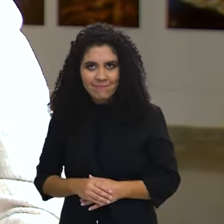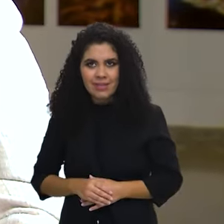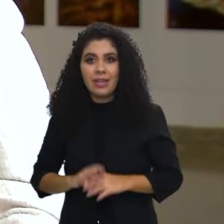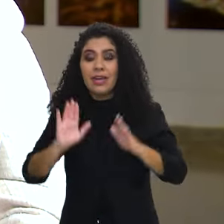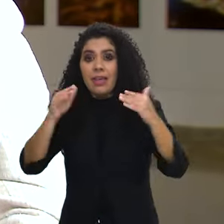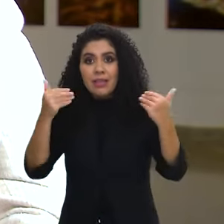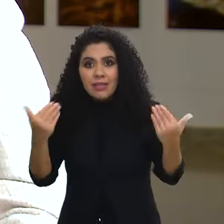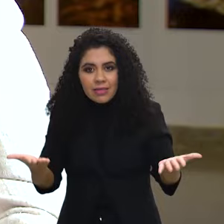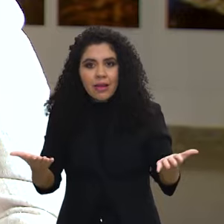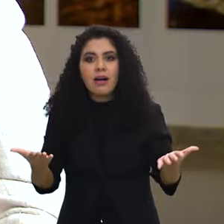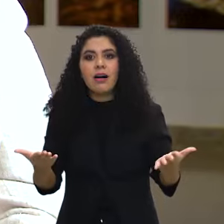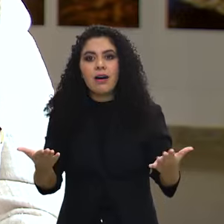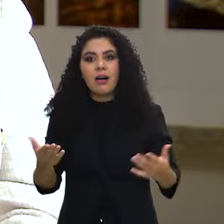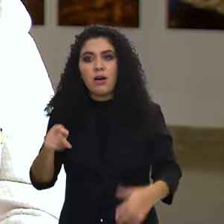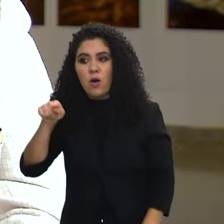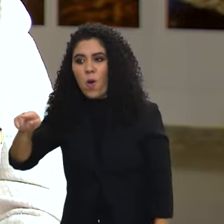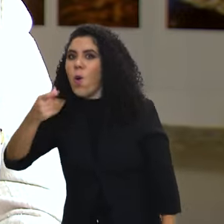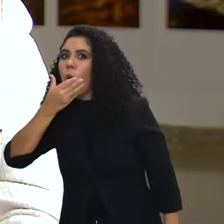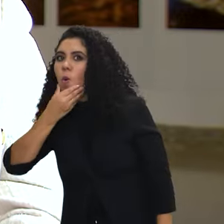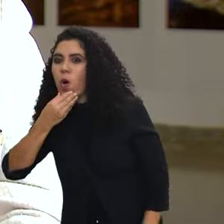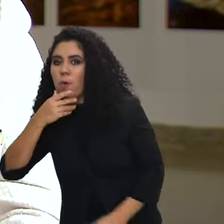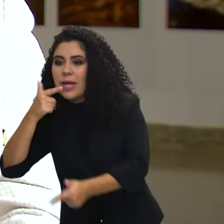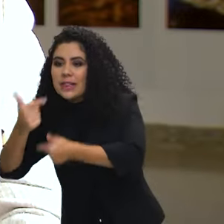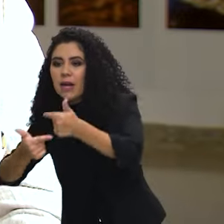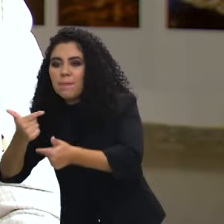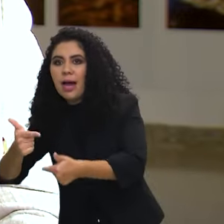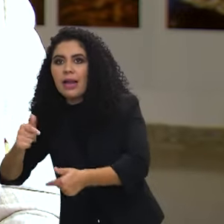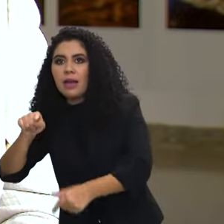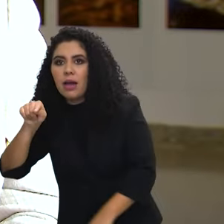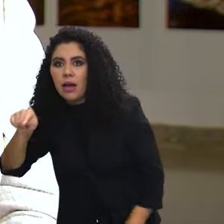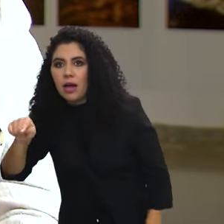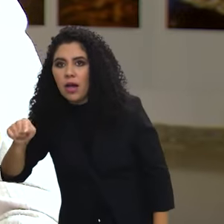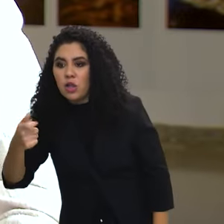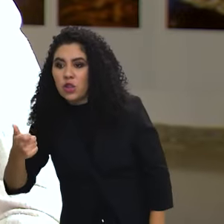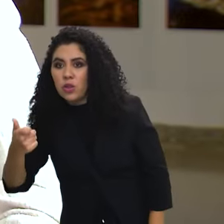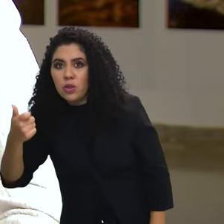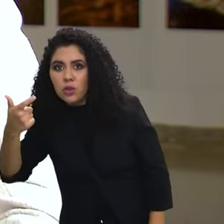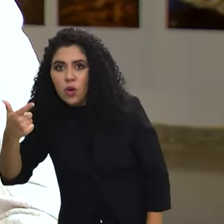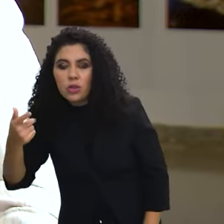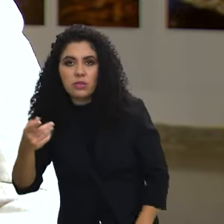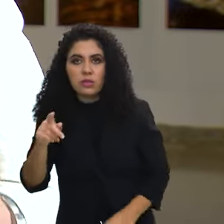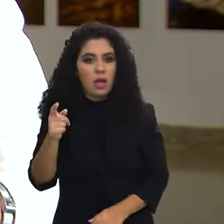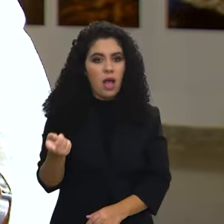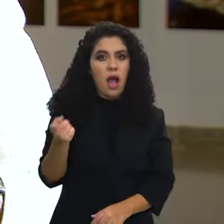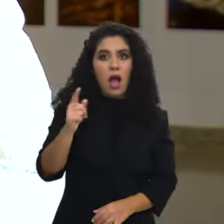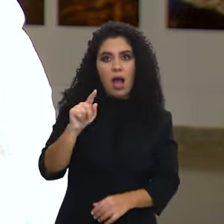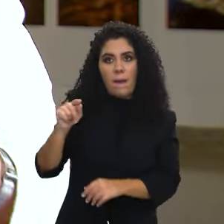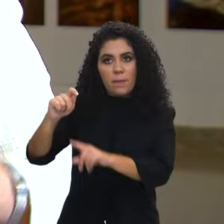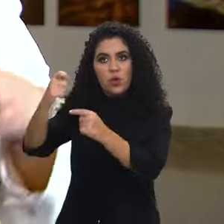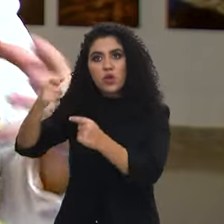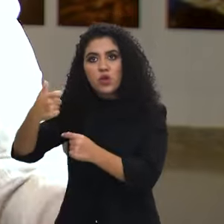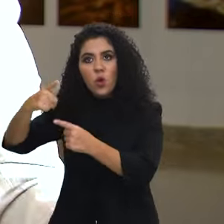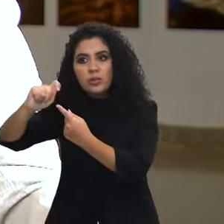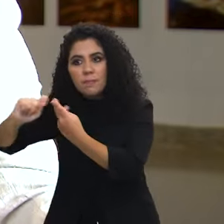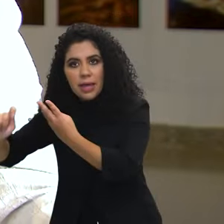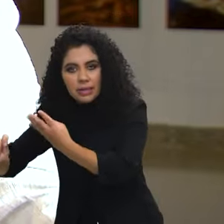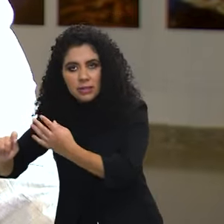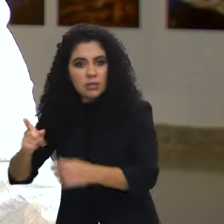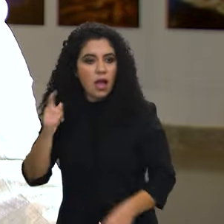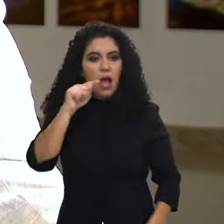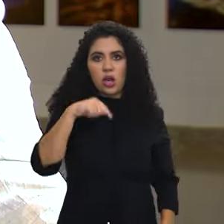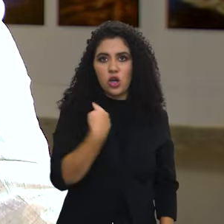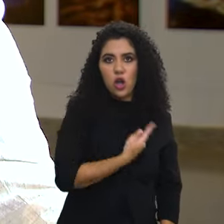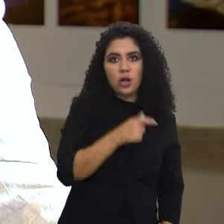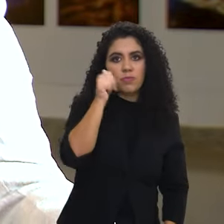mulheres têm que trabalhar Quantos homens trabalham 12 nós temos que trabalhar 3S meses a mais Então assim Isso é o que nós queremos